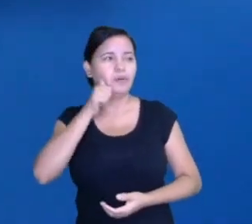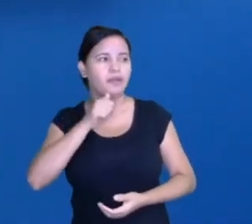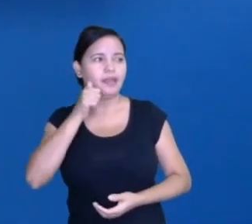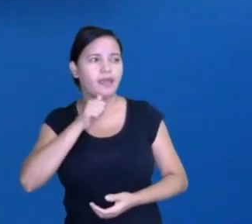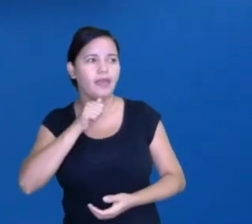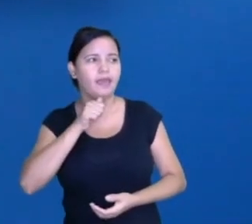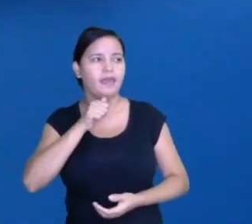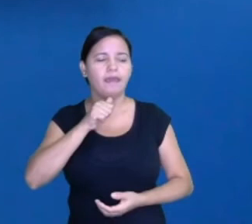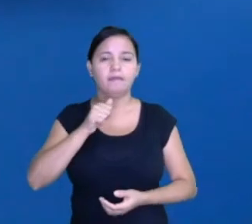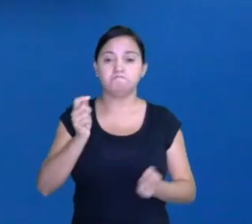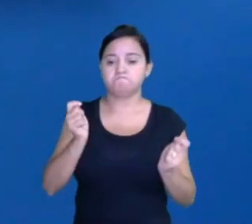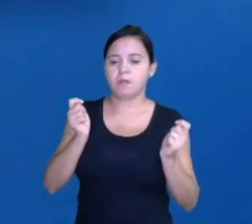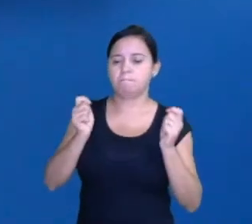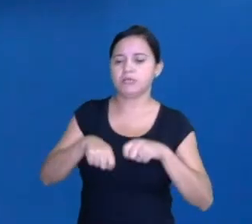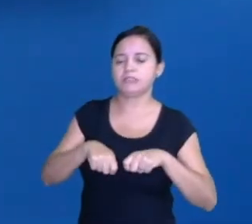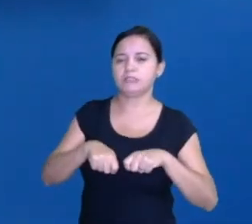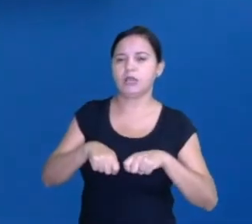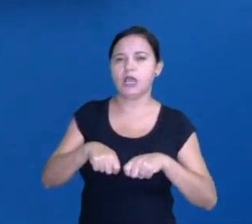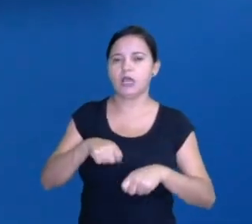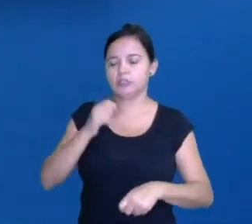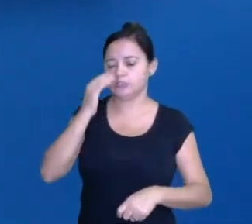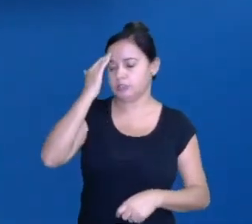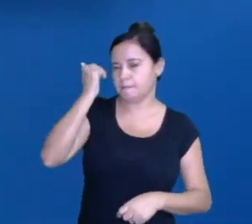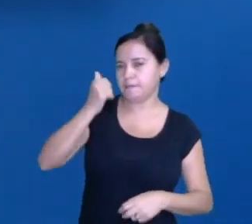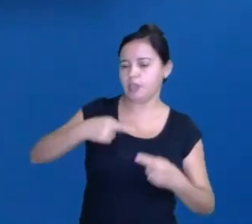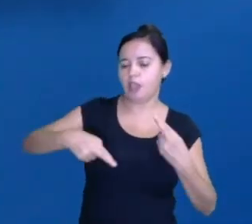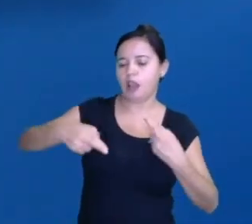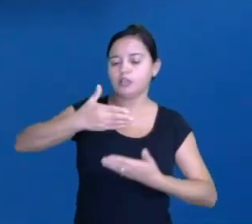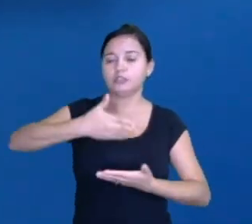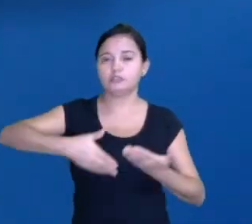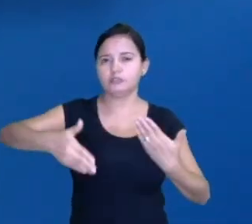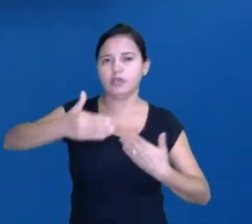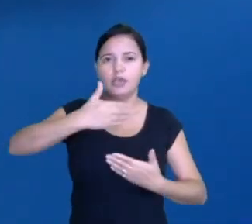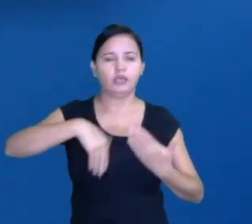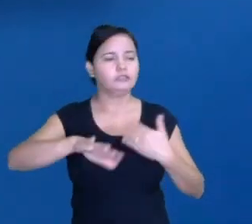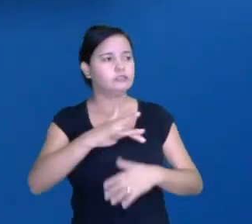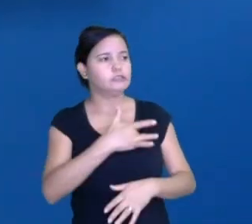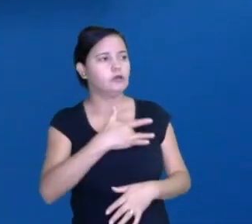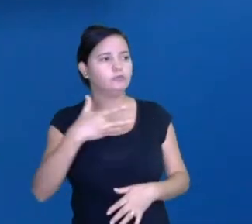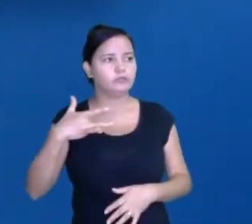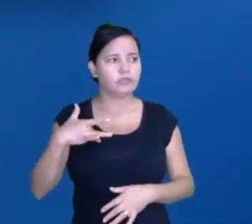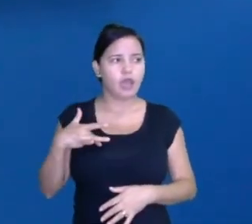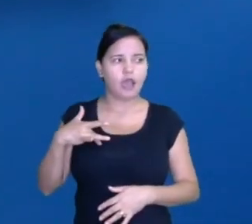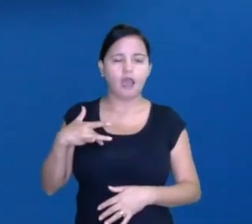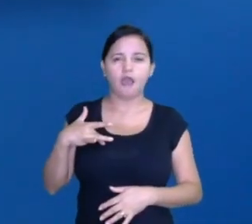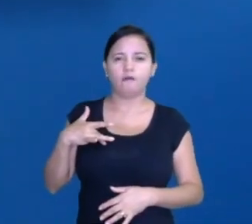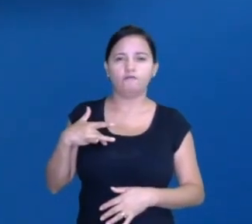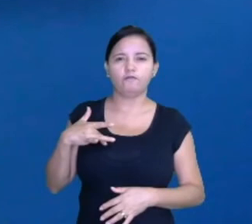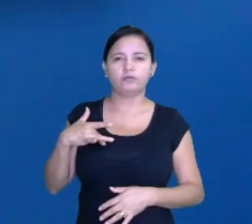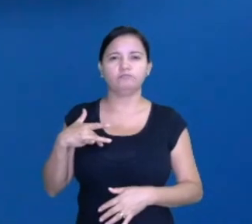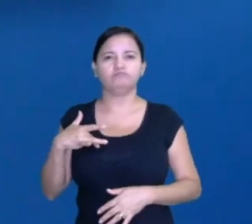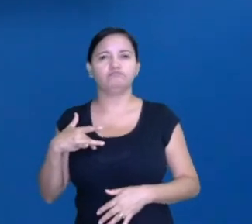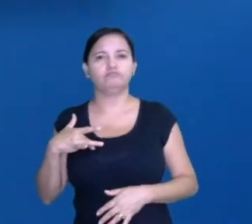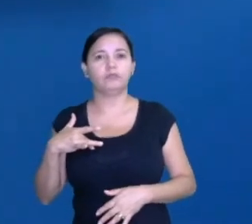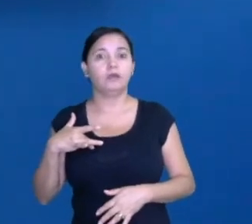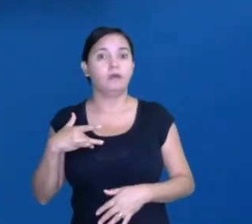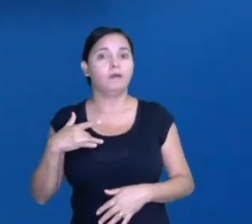essa capacidade e saber se relacionar de forma saudável entre a questão da natalidade e a questão